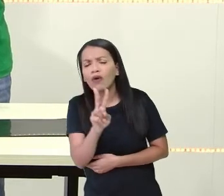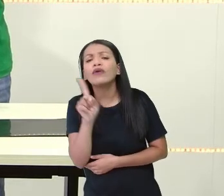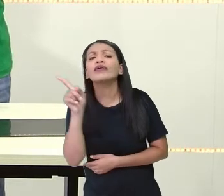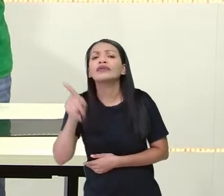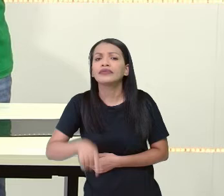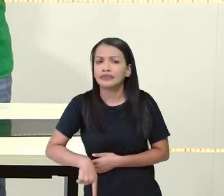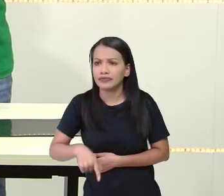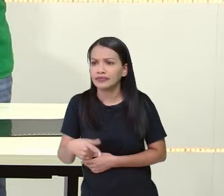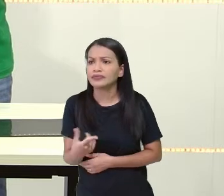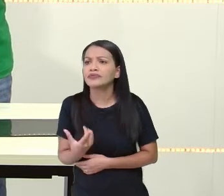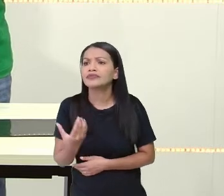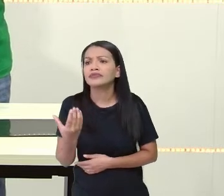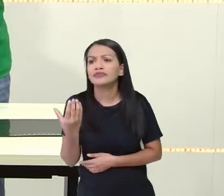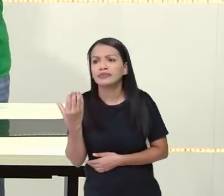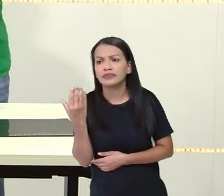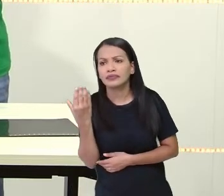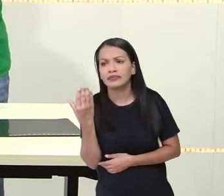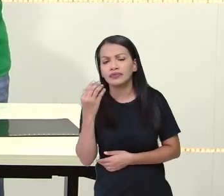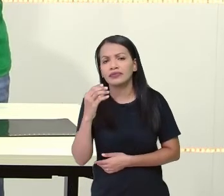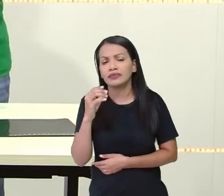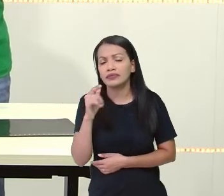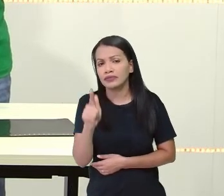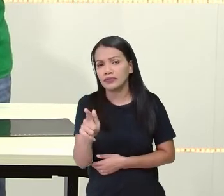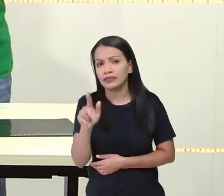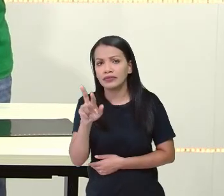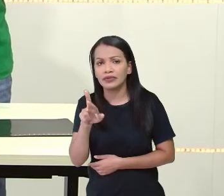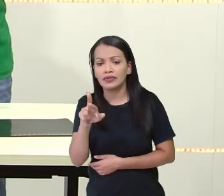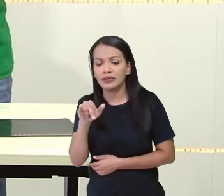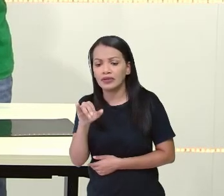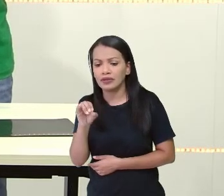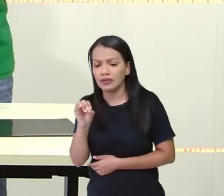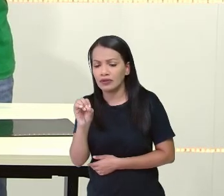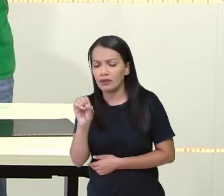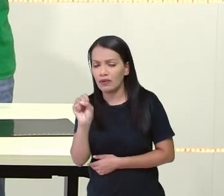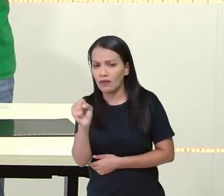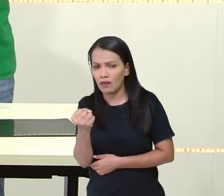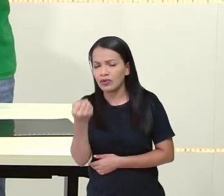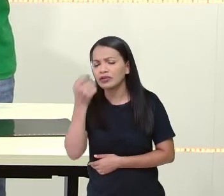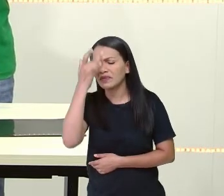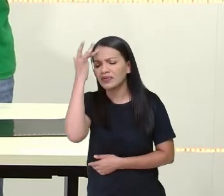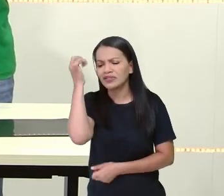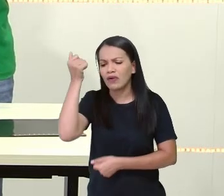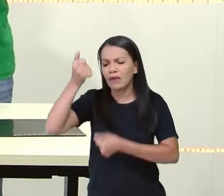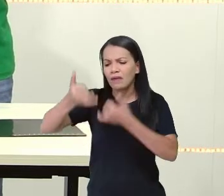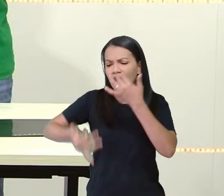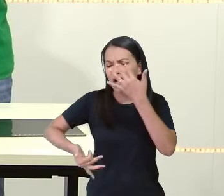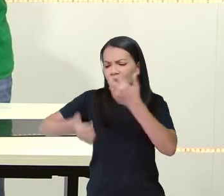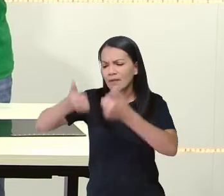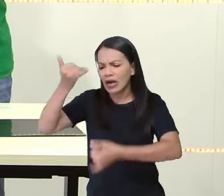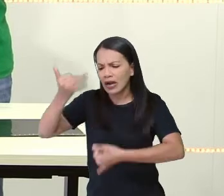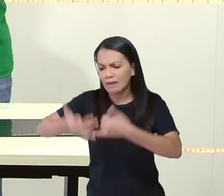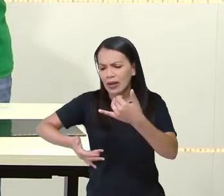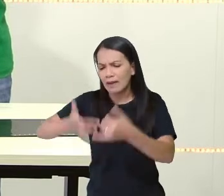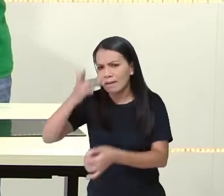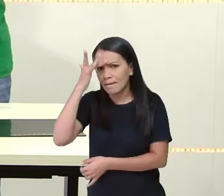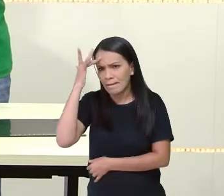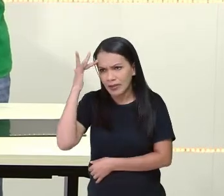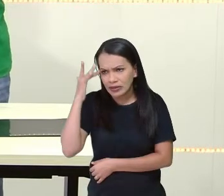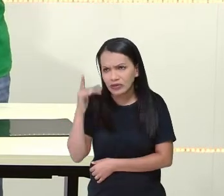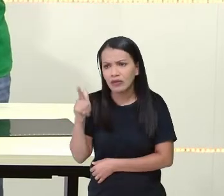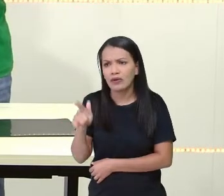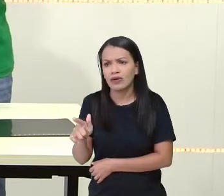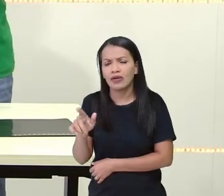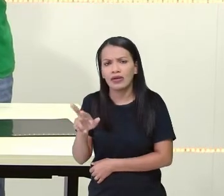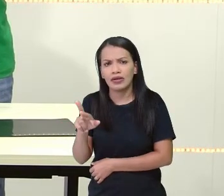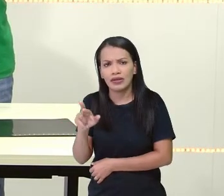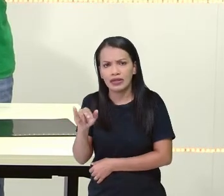de griots, tá? É por meio dessas histórias narradas, não é, pelos mais velhos, né, pelas pessoas mais